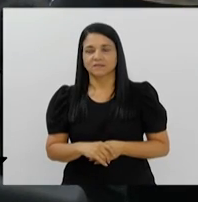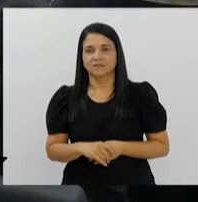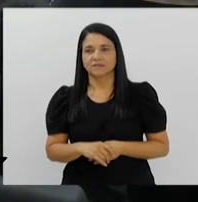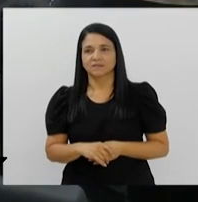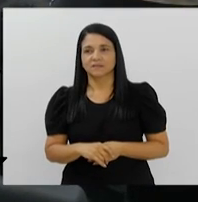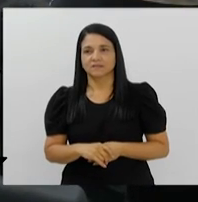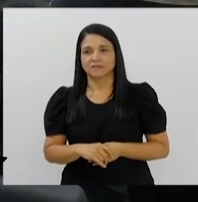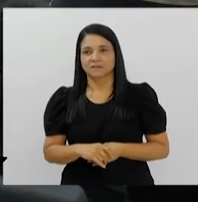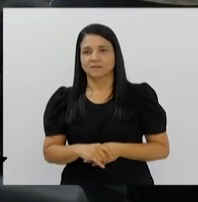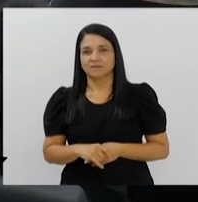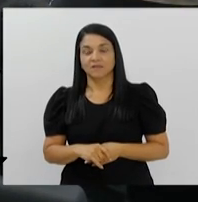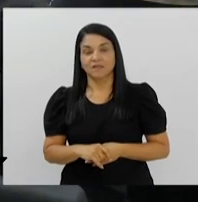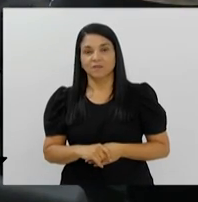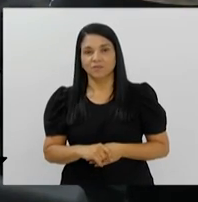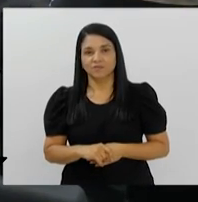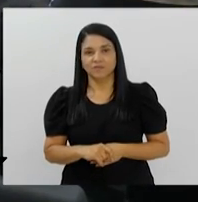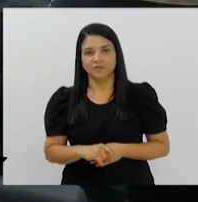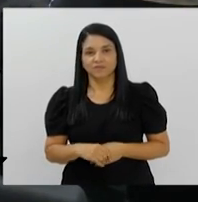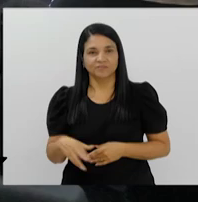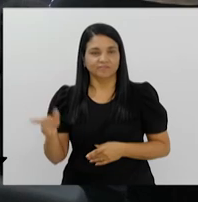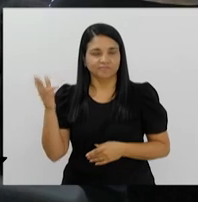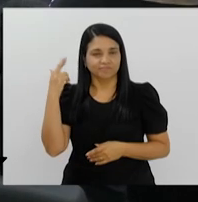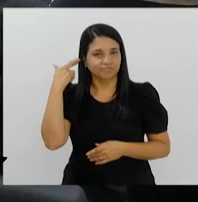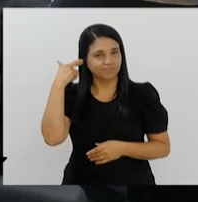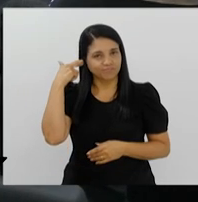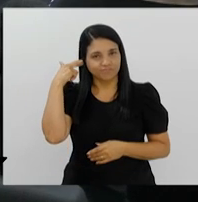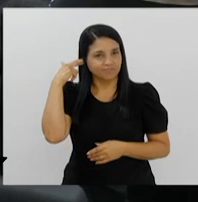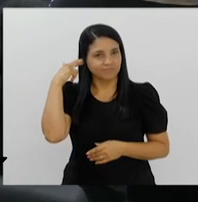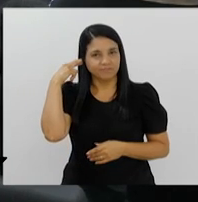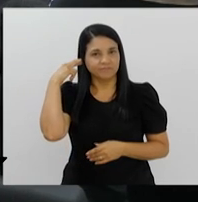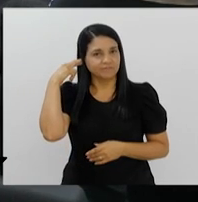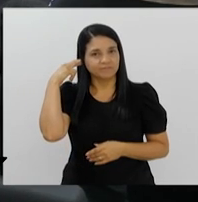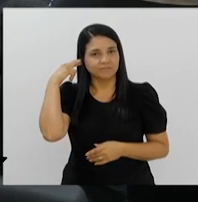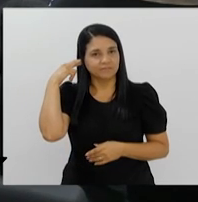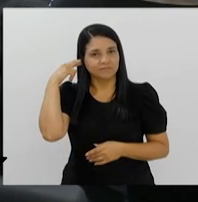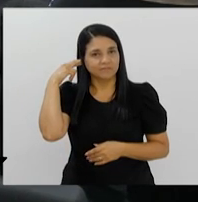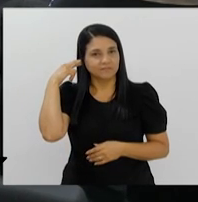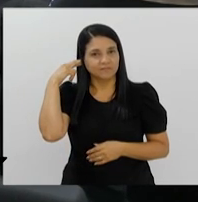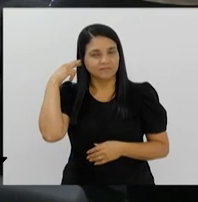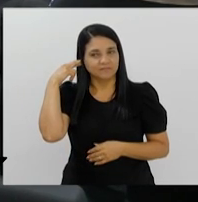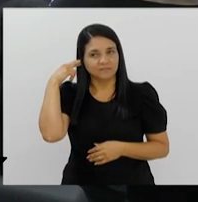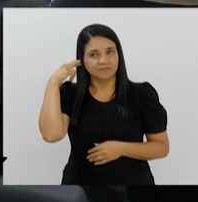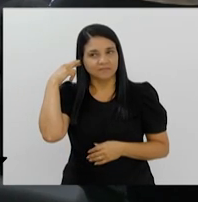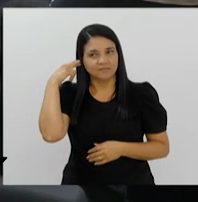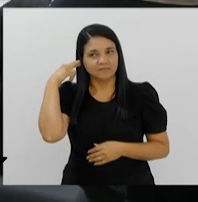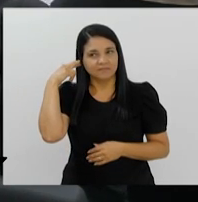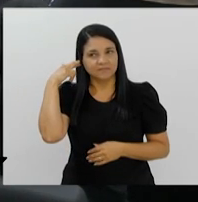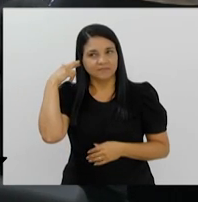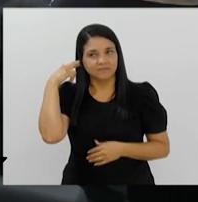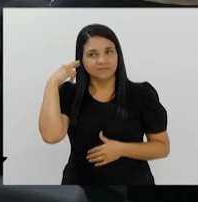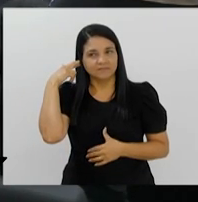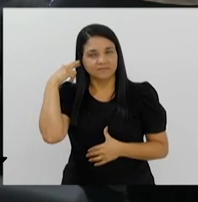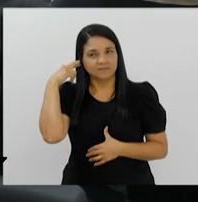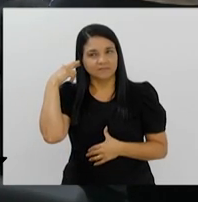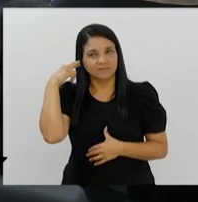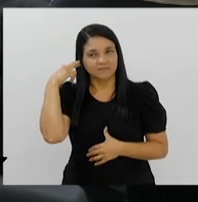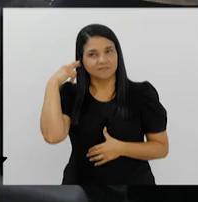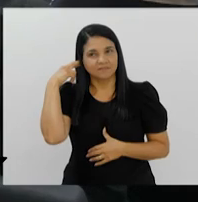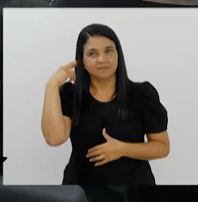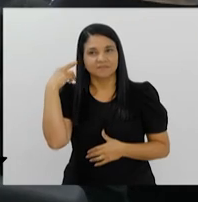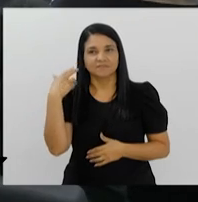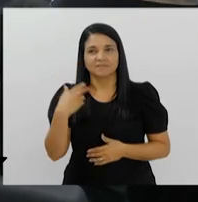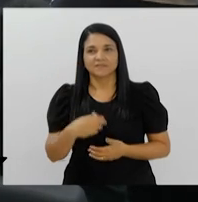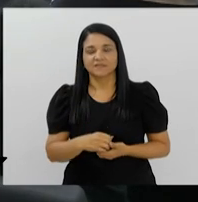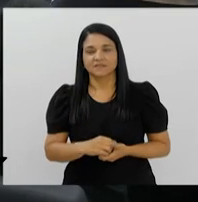estudando e ele mear que o sistema só selecionou crianças de contadoras deficientes pessoais especiais desculpa